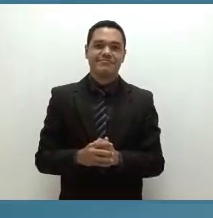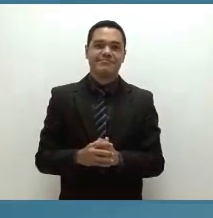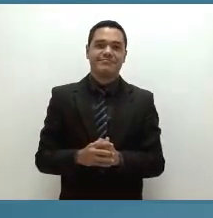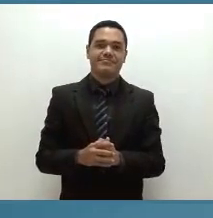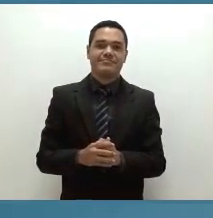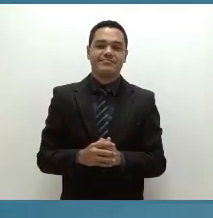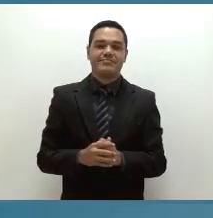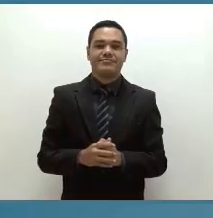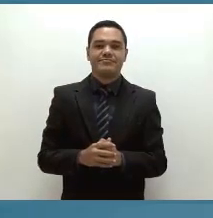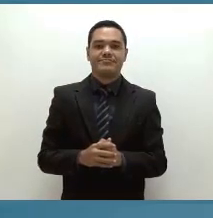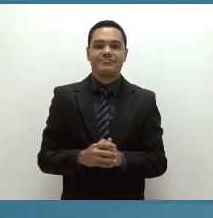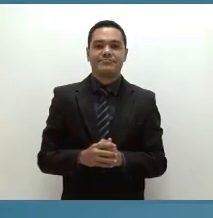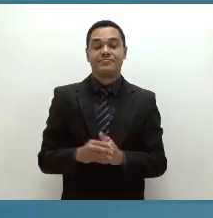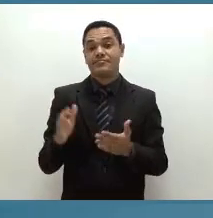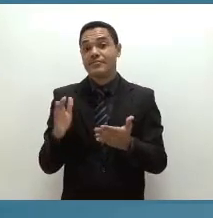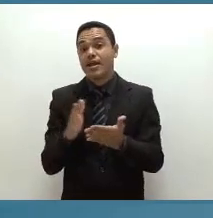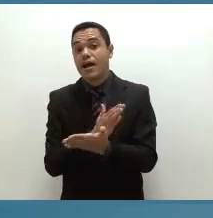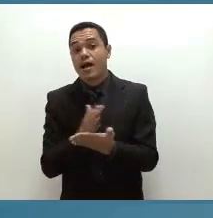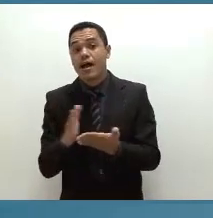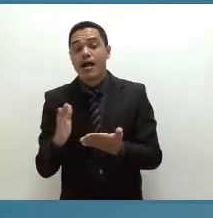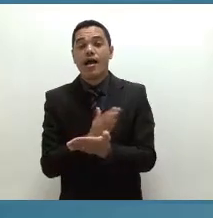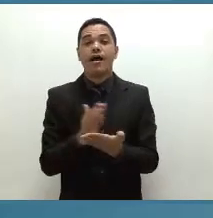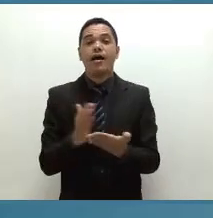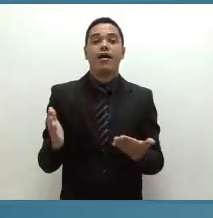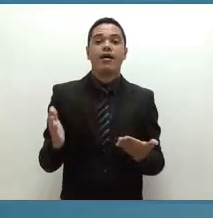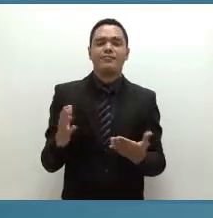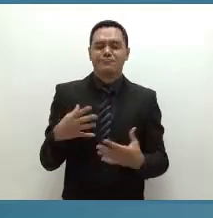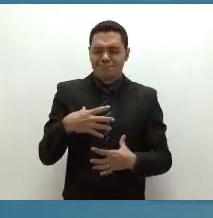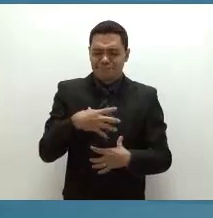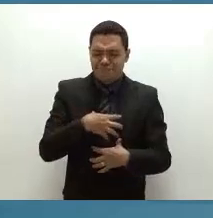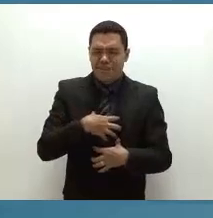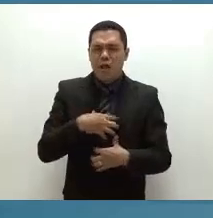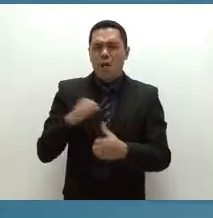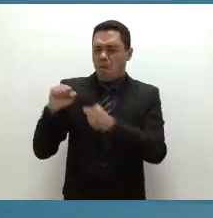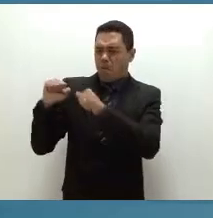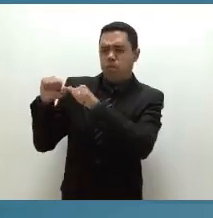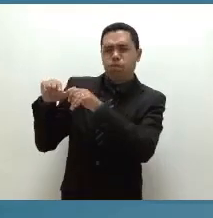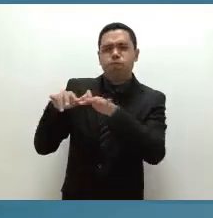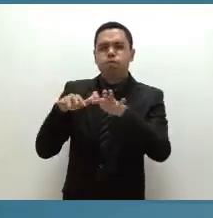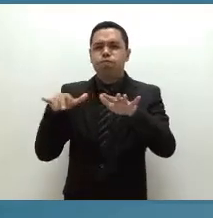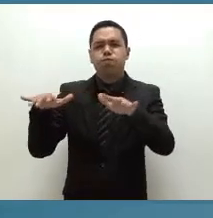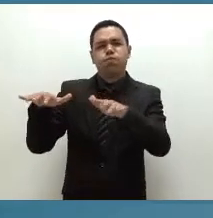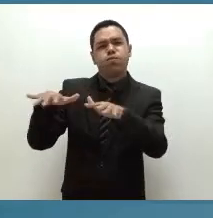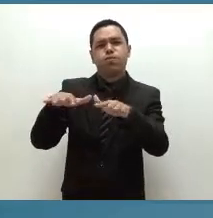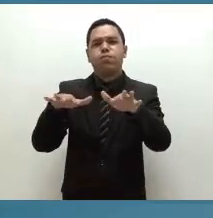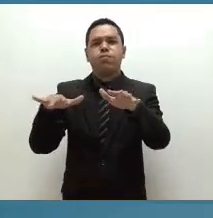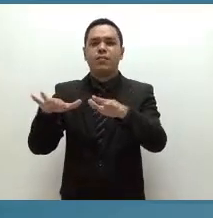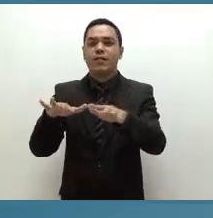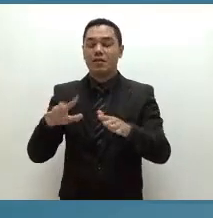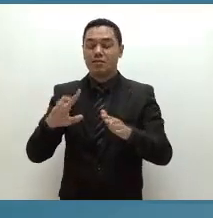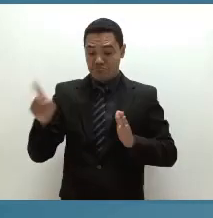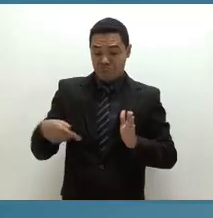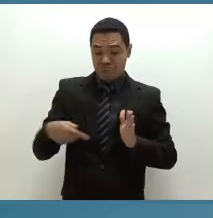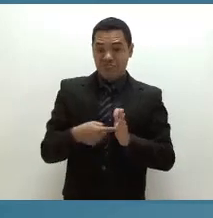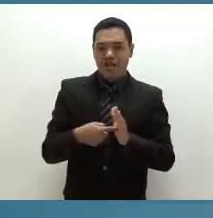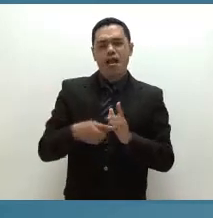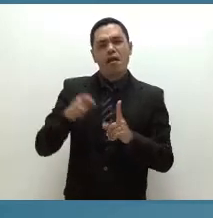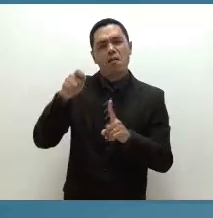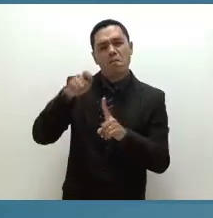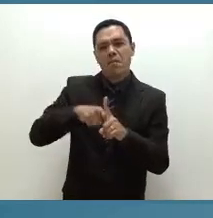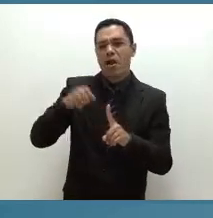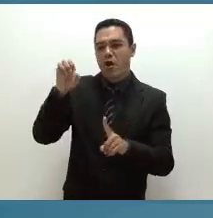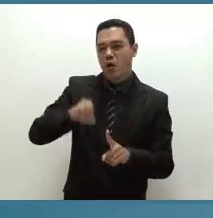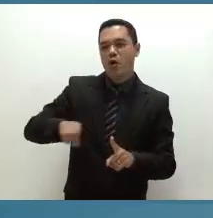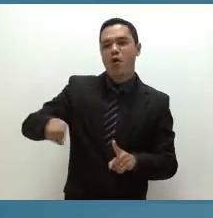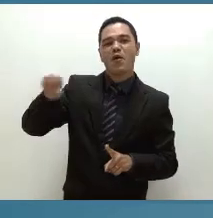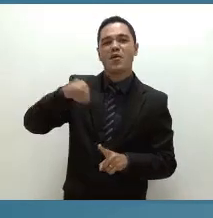Outros sentem-se tocados em meio à multidão, como aqui vemos a cada outubro em Belém do